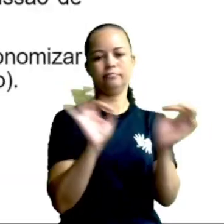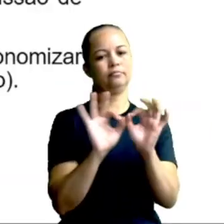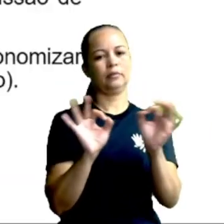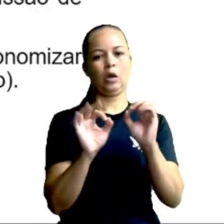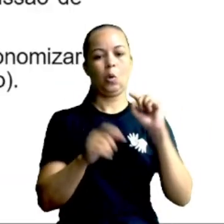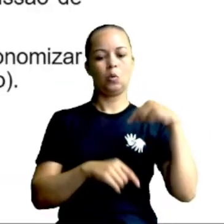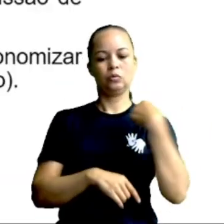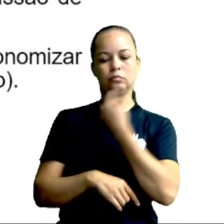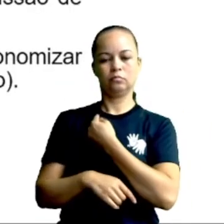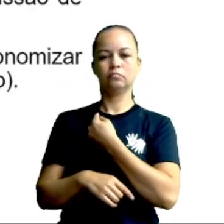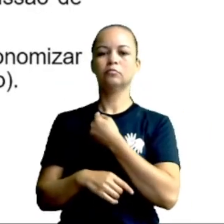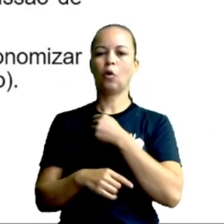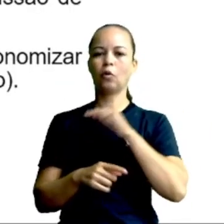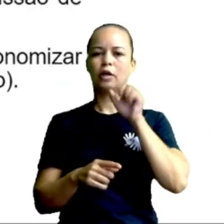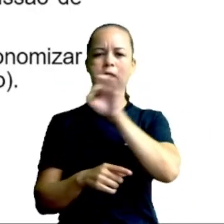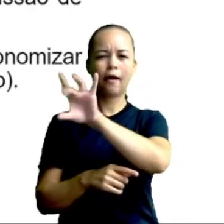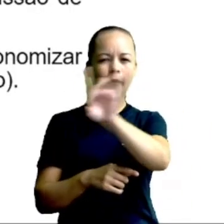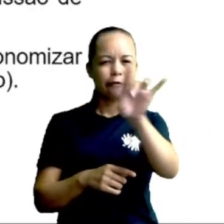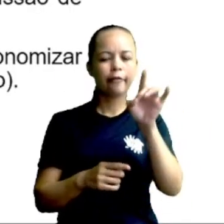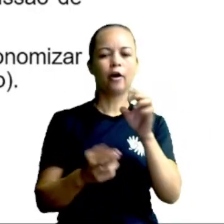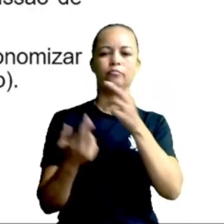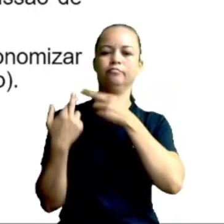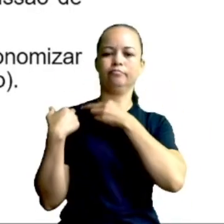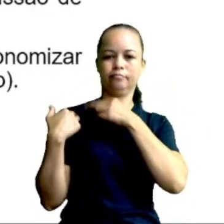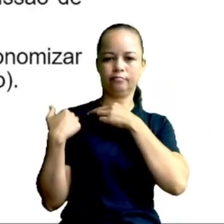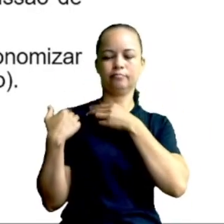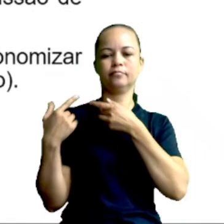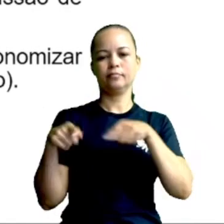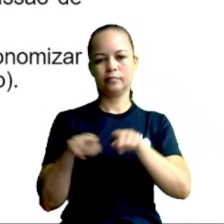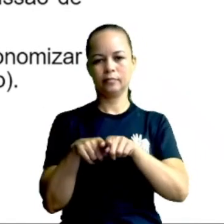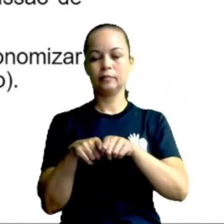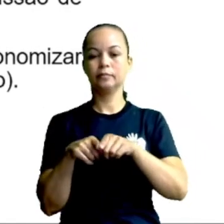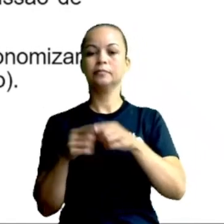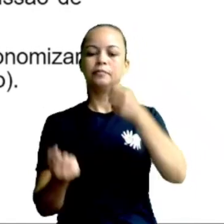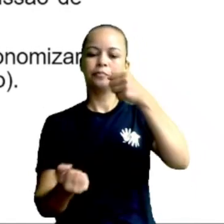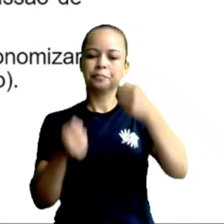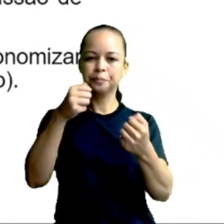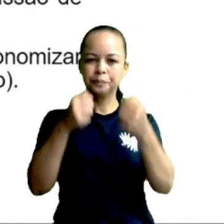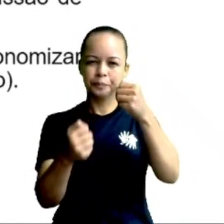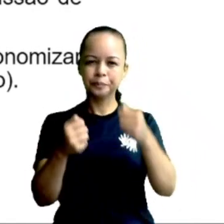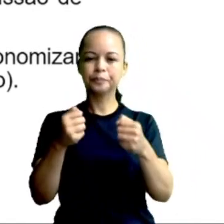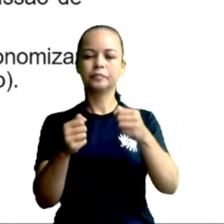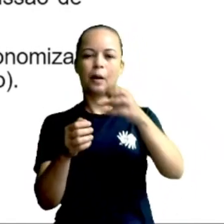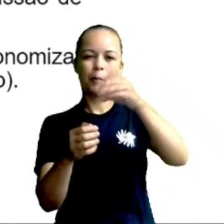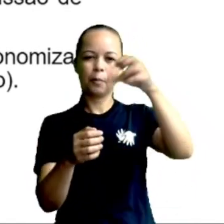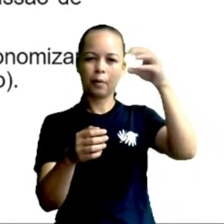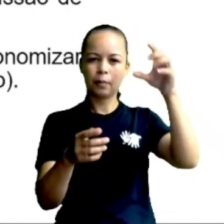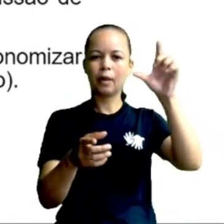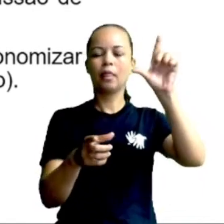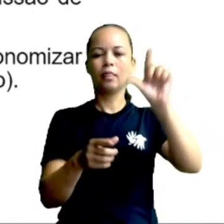pode fazer? Diminuir o uso de combustíveis, né? Que são a questão dos carros, da muita quantidade de